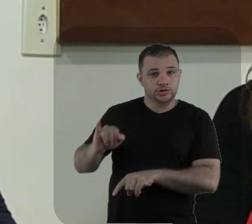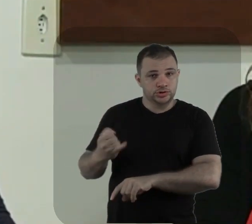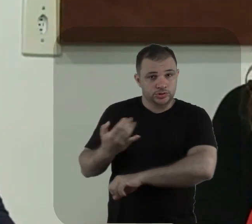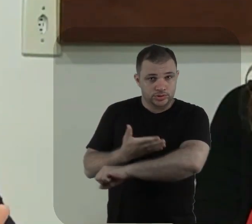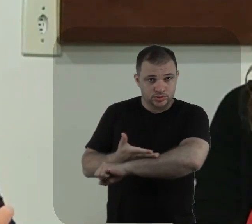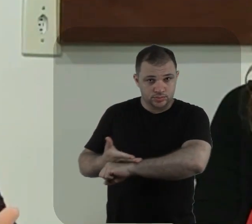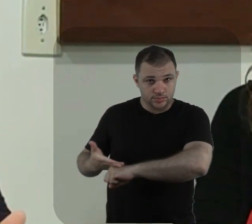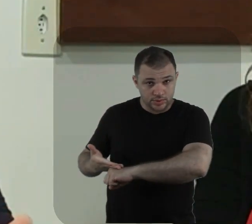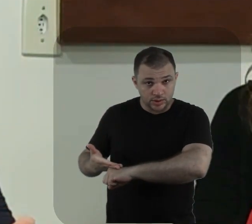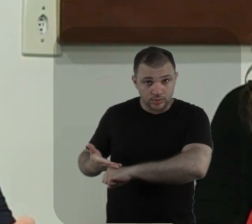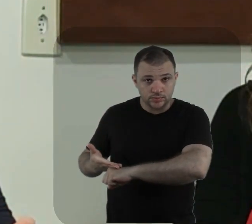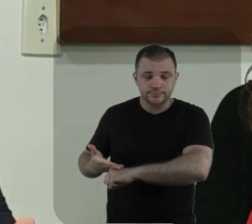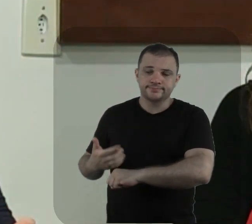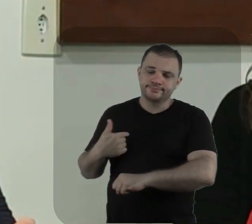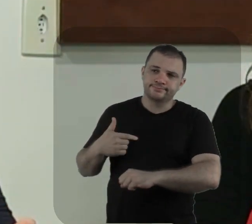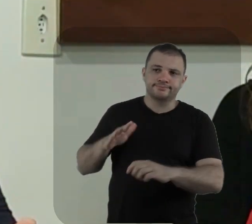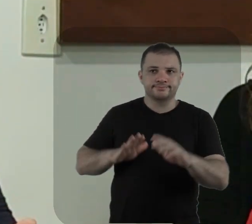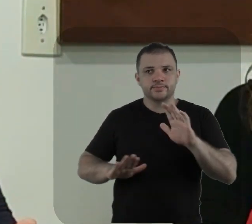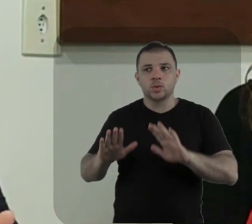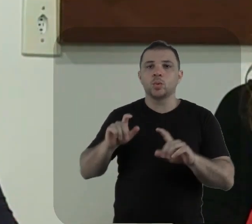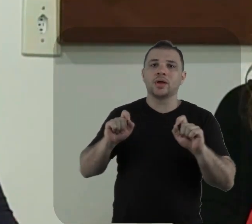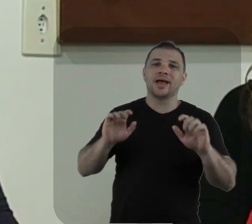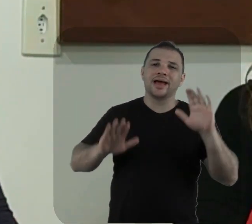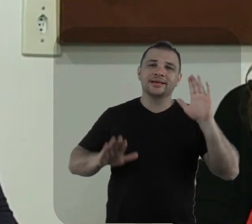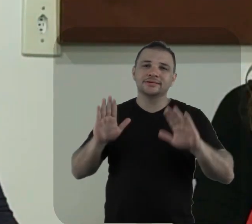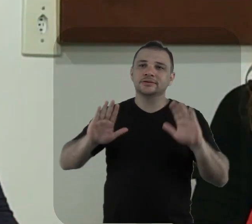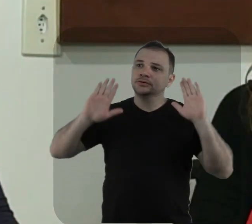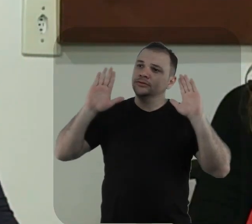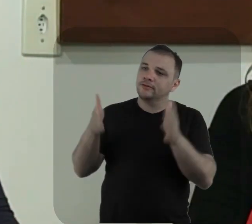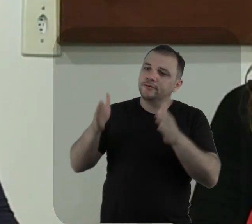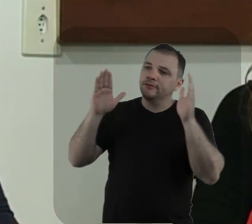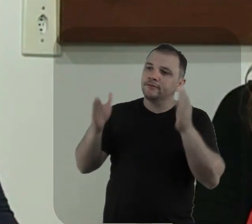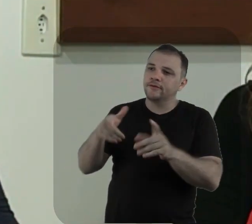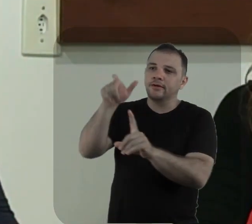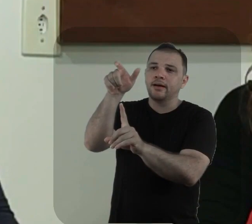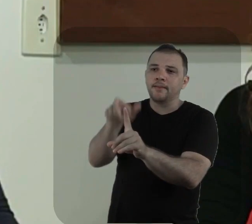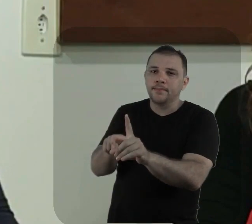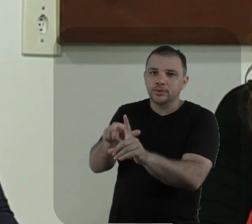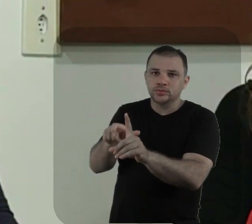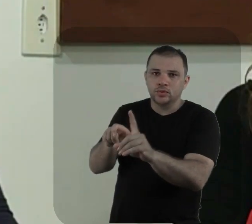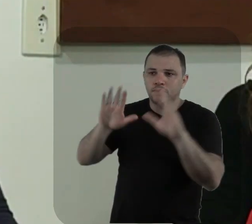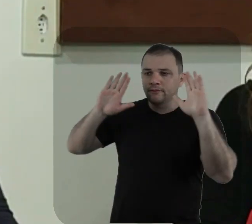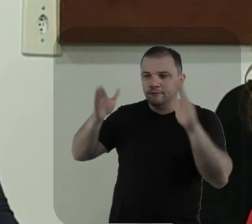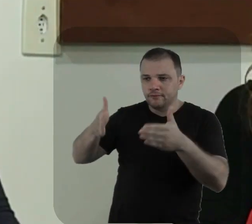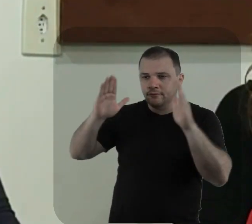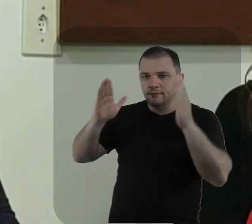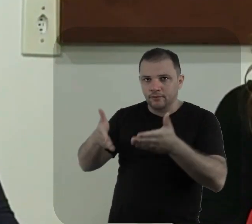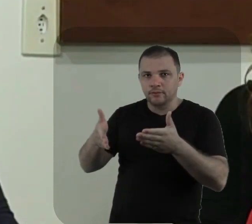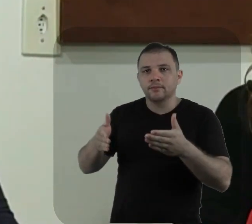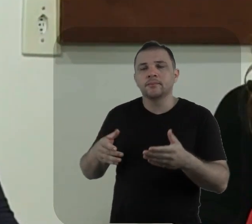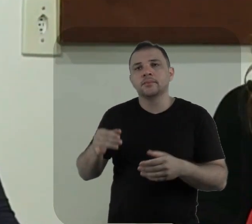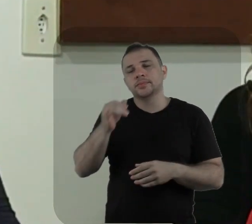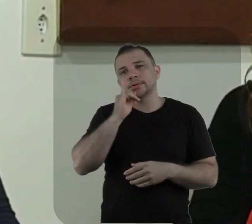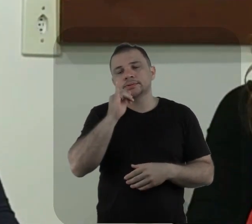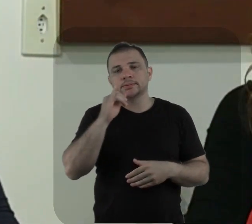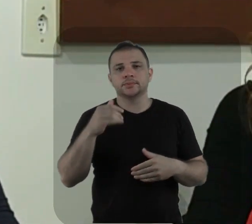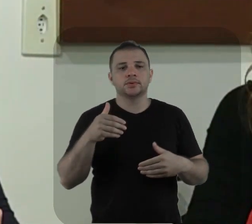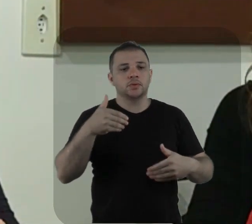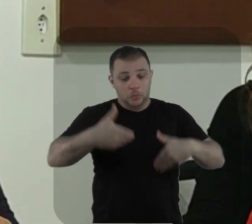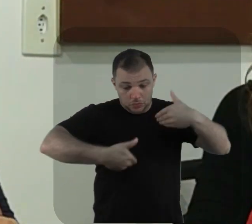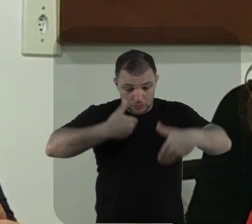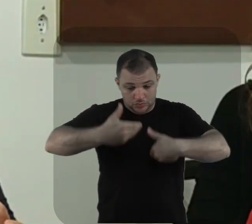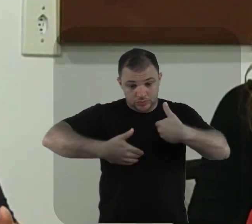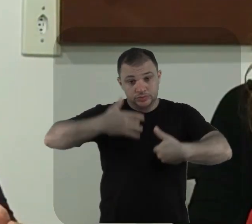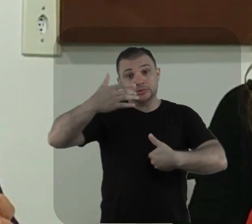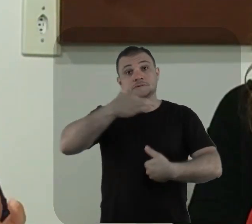Branco, é o quanto eles acabam também dando muita ênfase para a pessoa, né, no sentido também, cuide da sua saúde mental, é